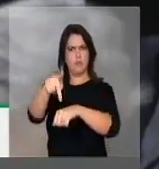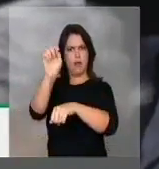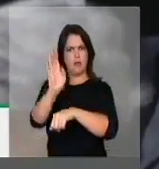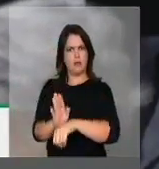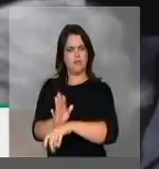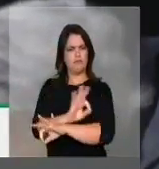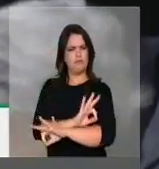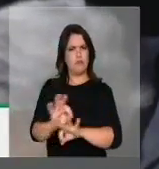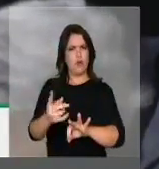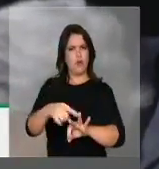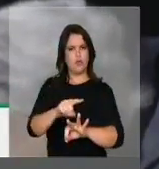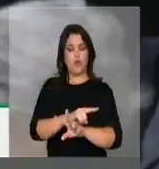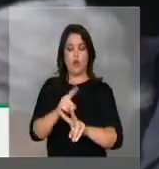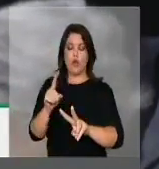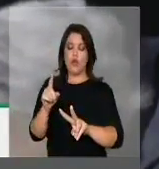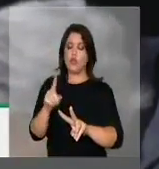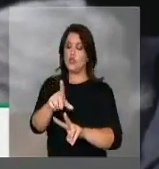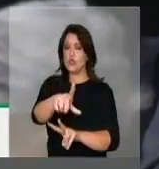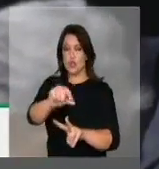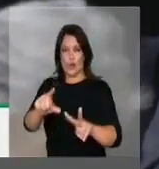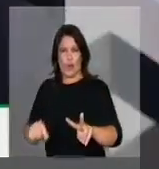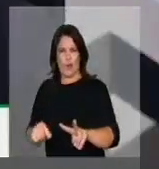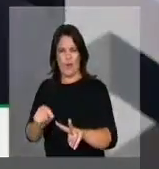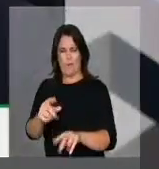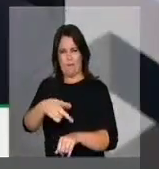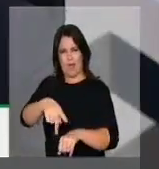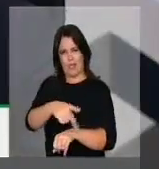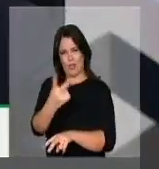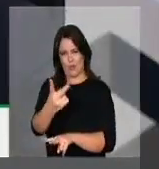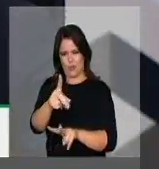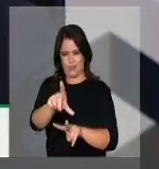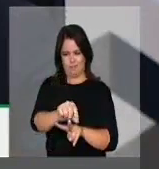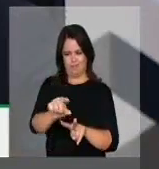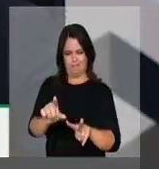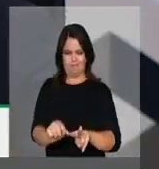nações. E pego 2 países que hoje são grandes,